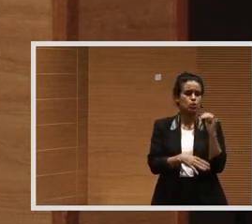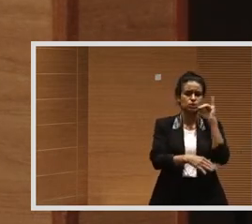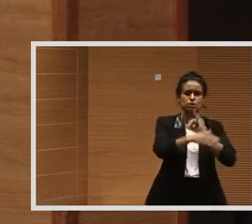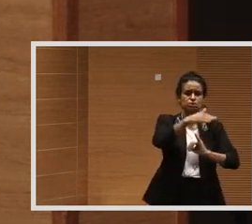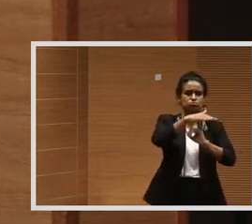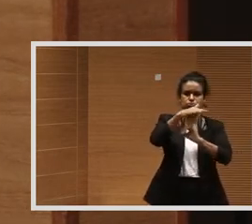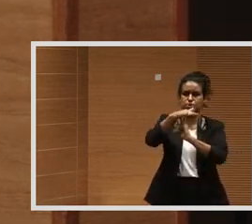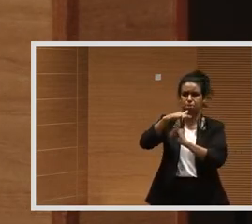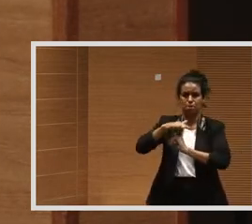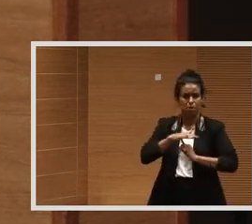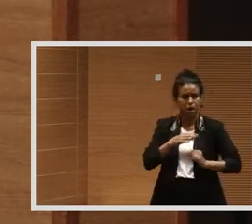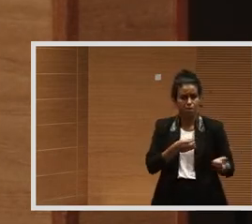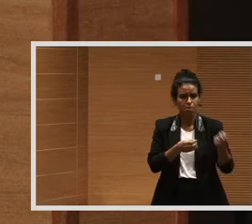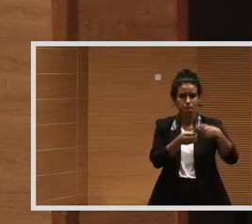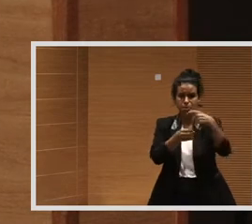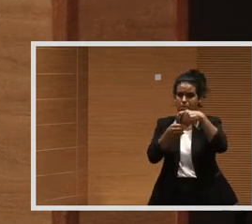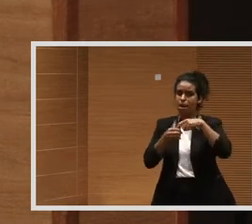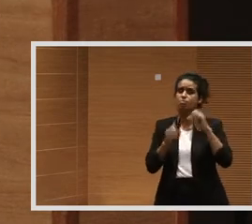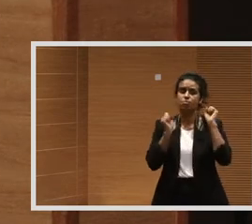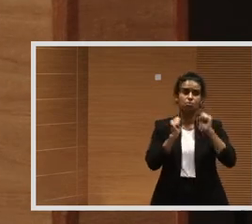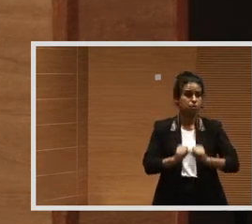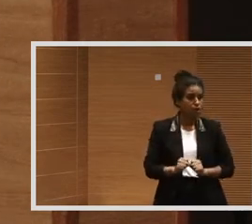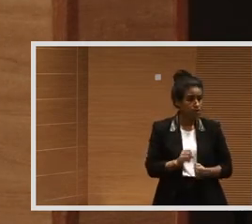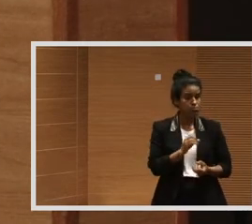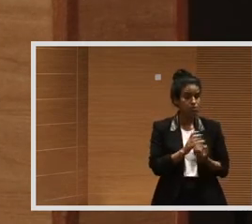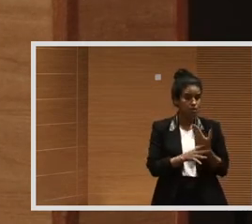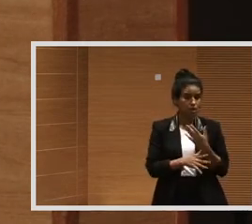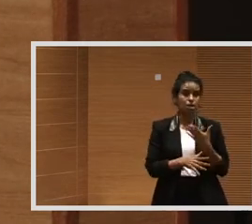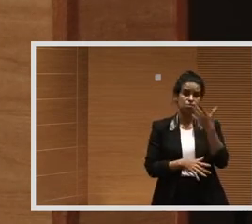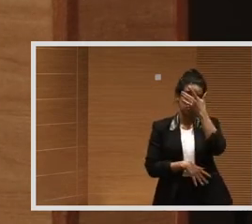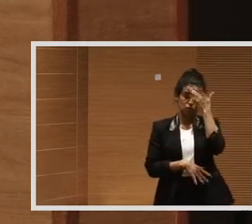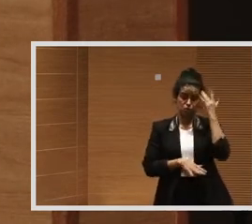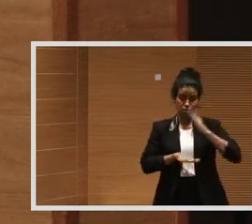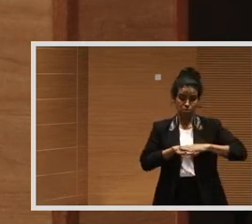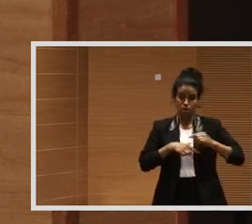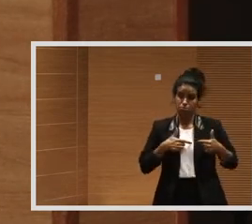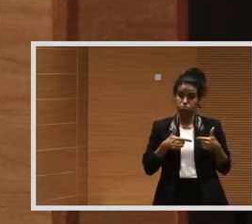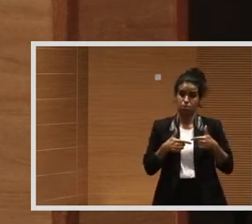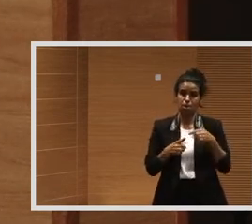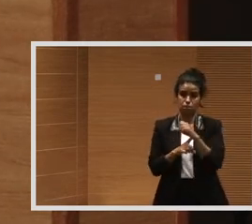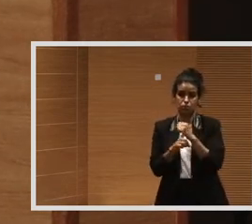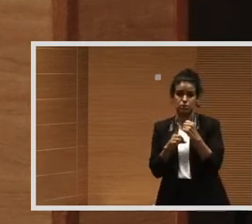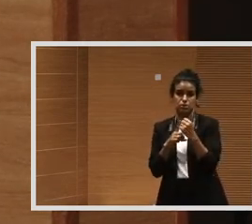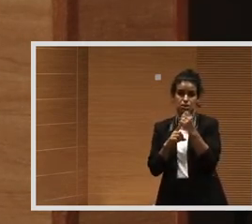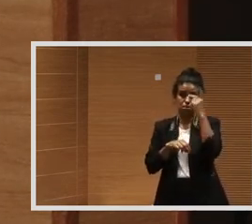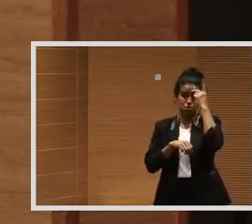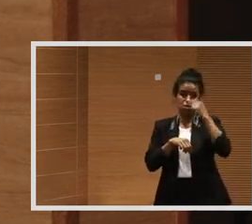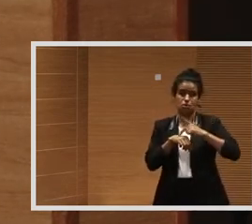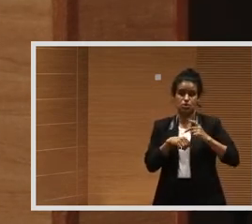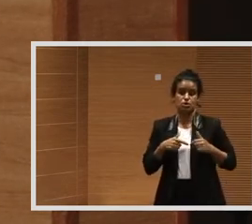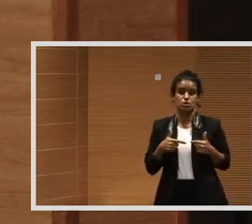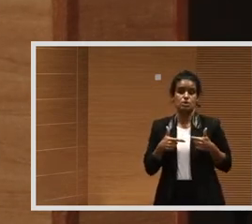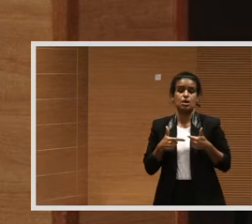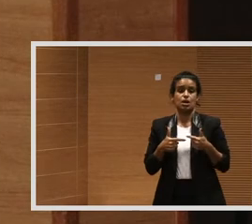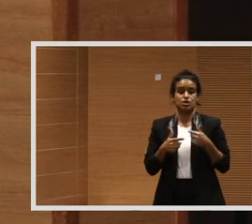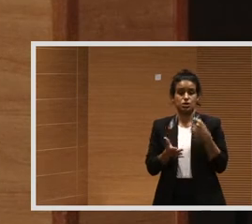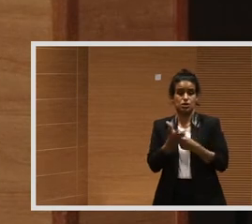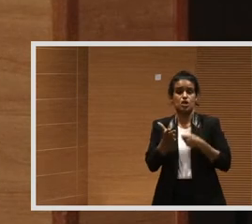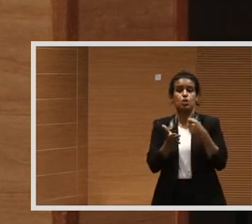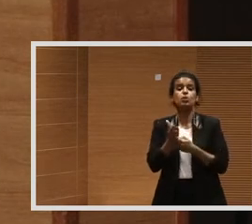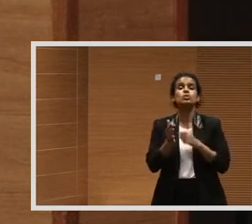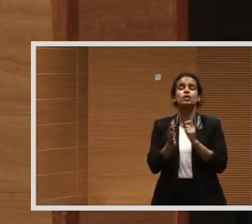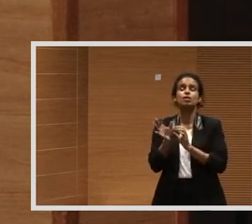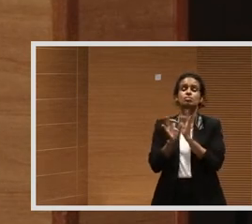multiprofissionais, multissetoriais, composta por atores sociais protagonistas das várias áreas da saúde na luta por um projeto de